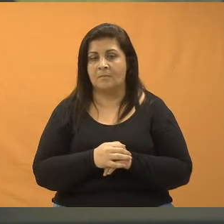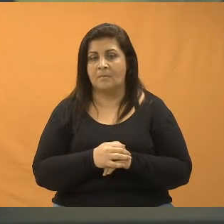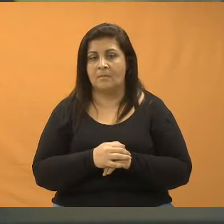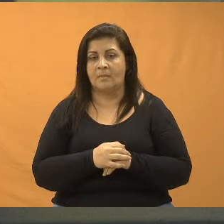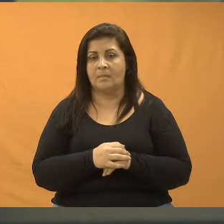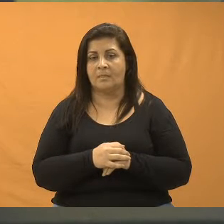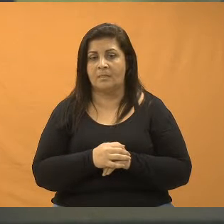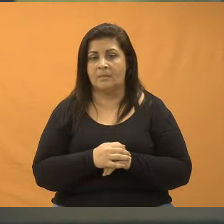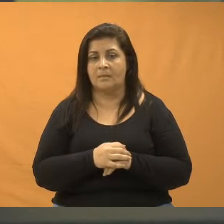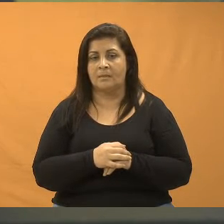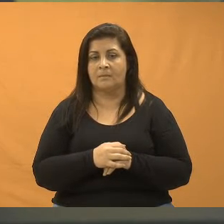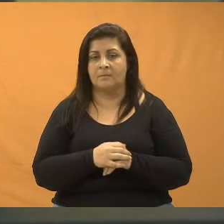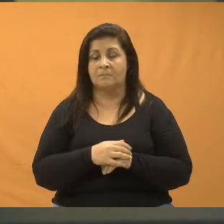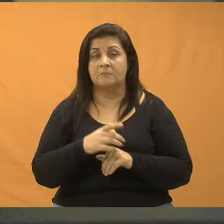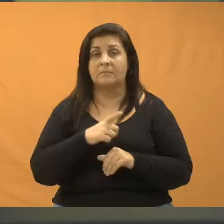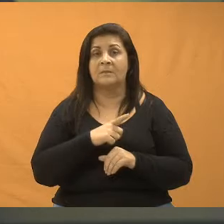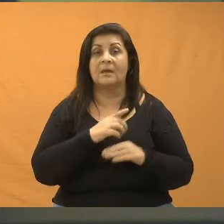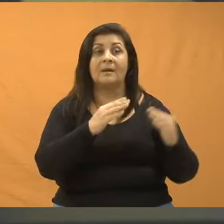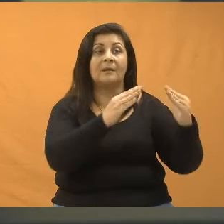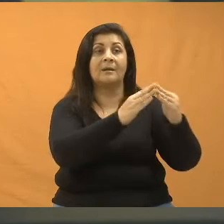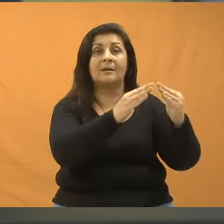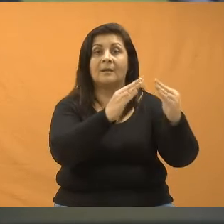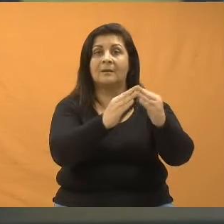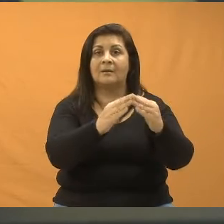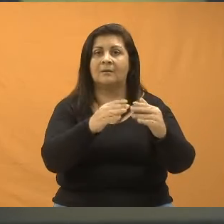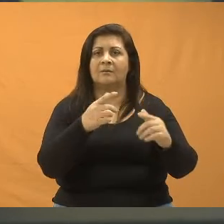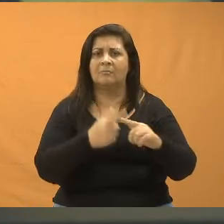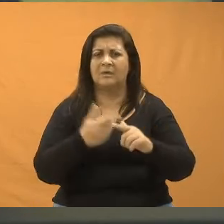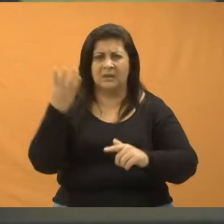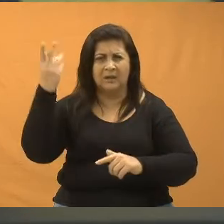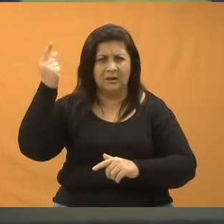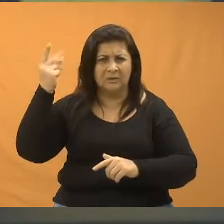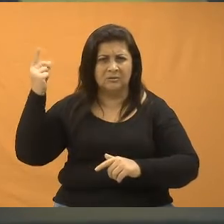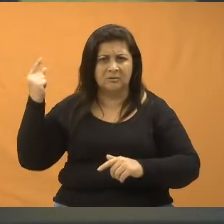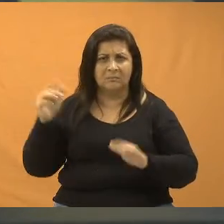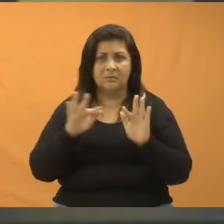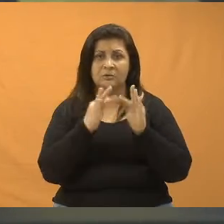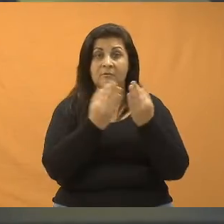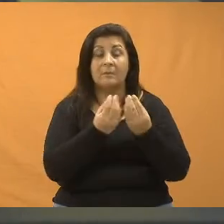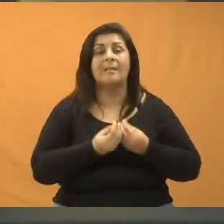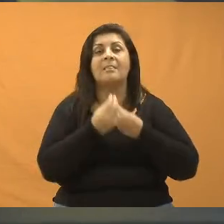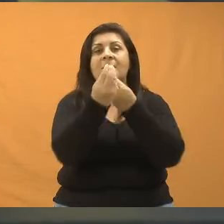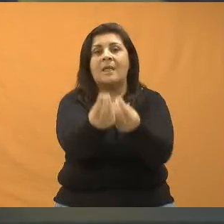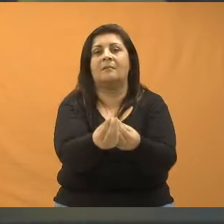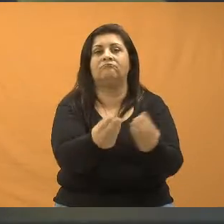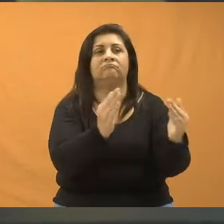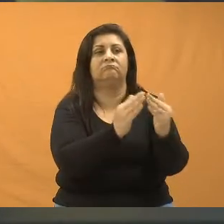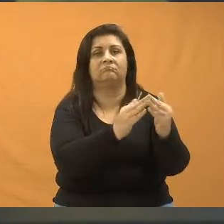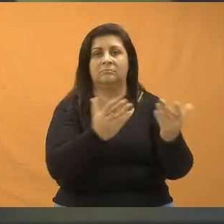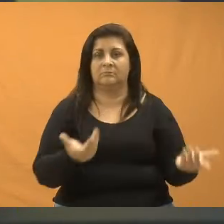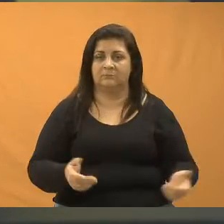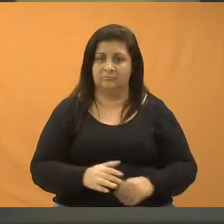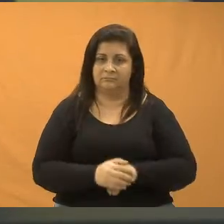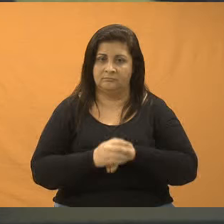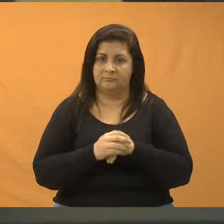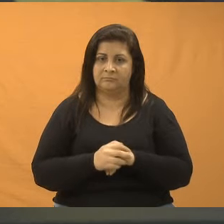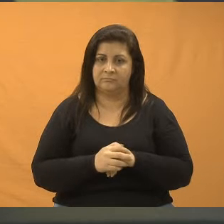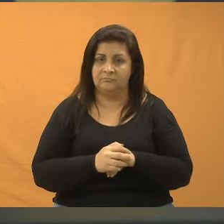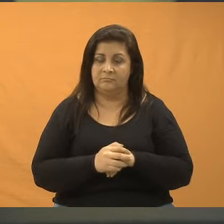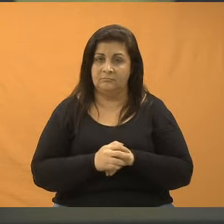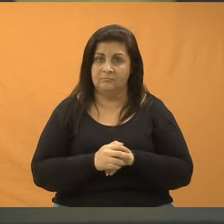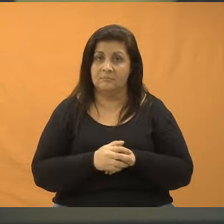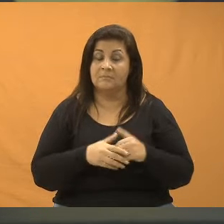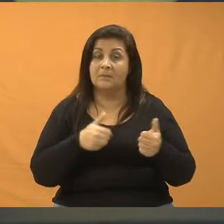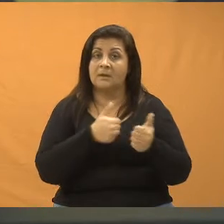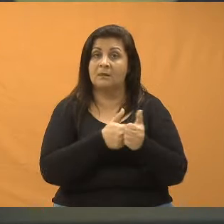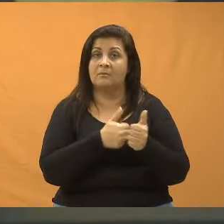tem imóveis na cidade, que era muito comum as famílias doarem os imóveis para a Santa Casa. O patrimônio chega a perto de